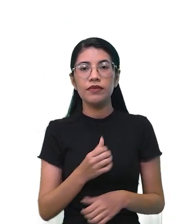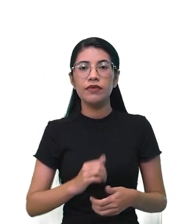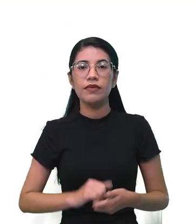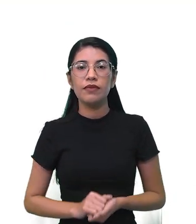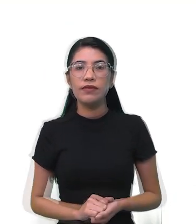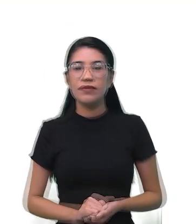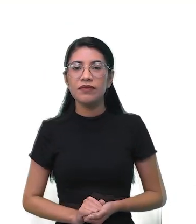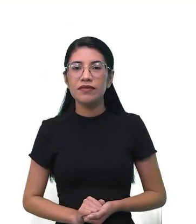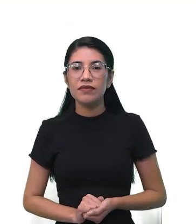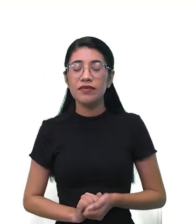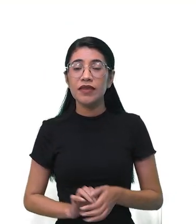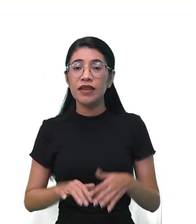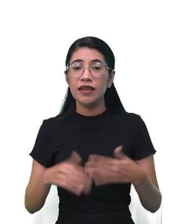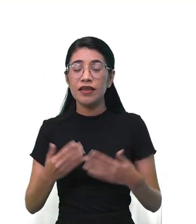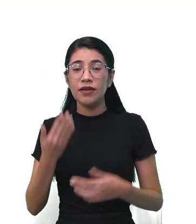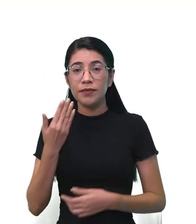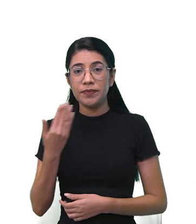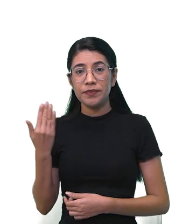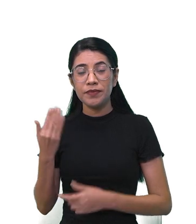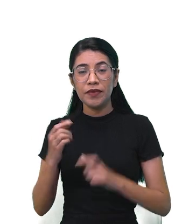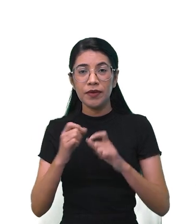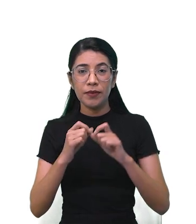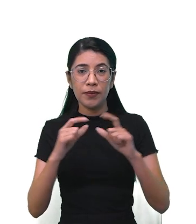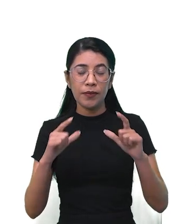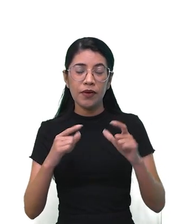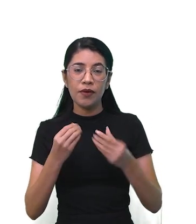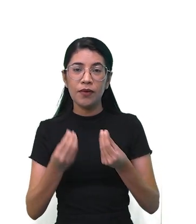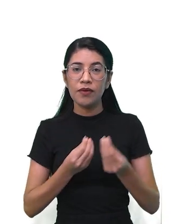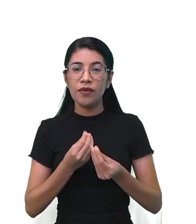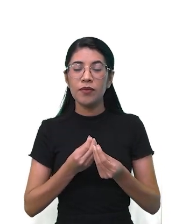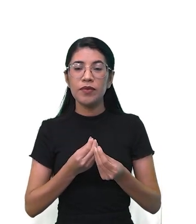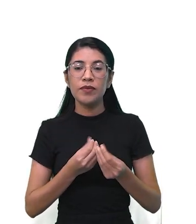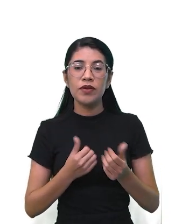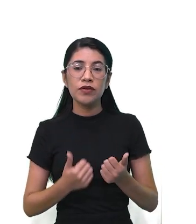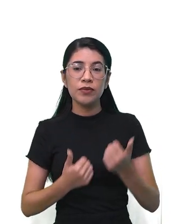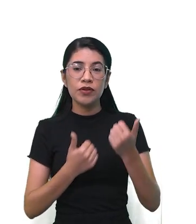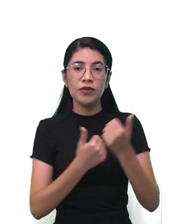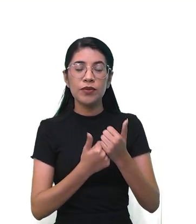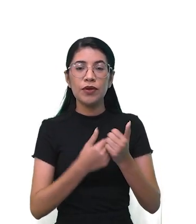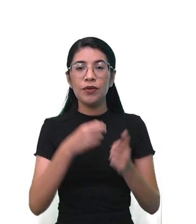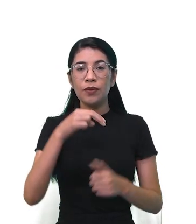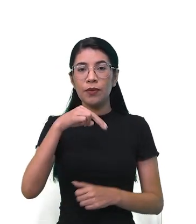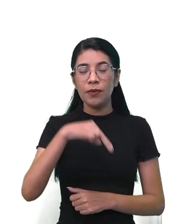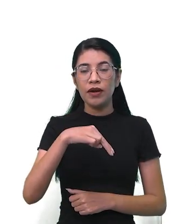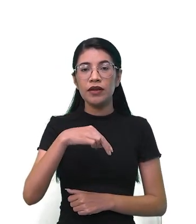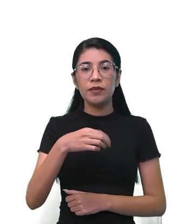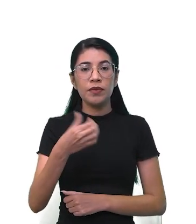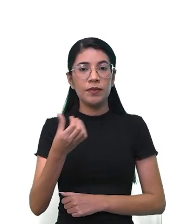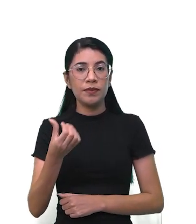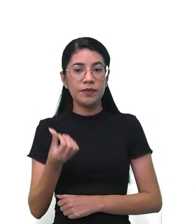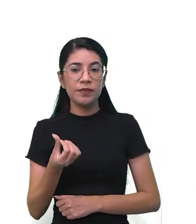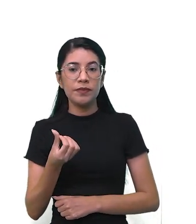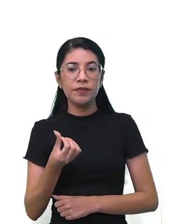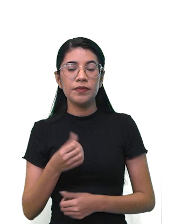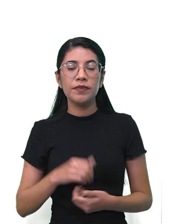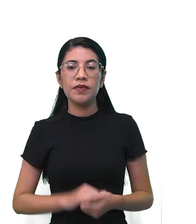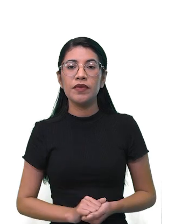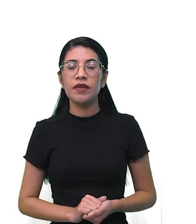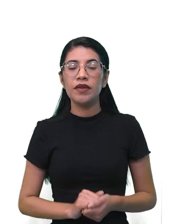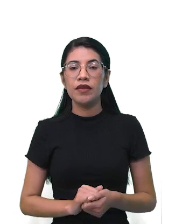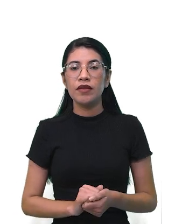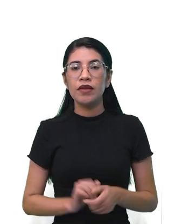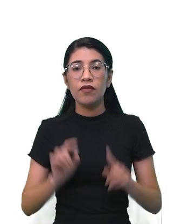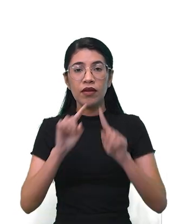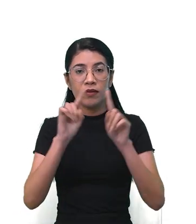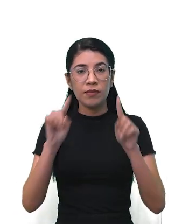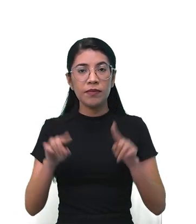Então, S será igual a 6 menos 2, e aí nós iremos colocar aqui